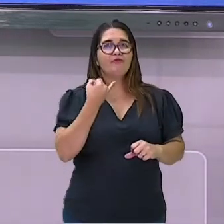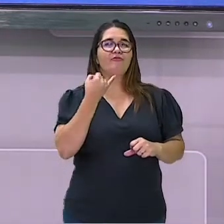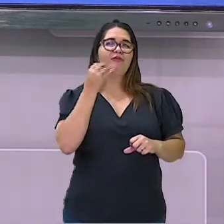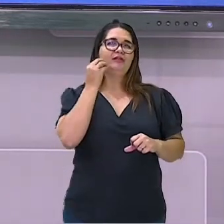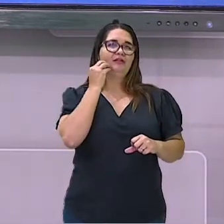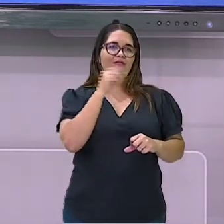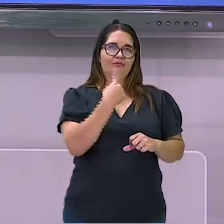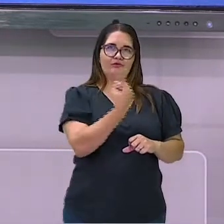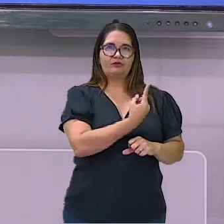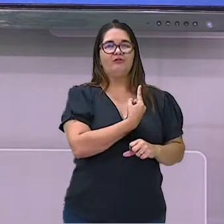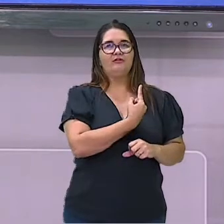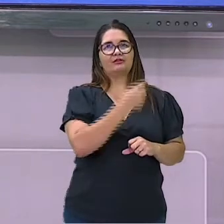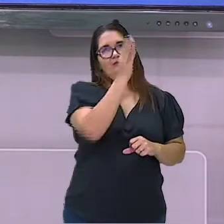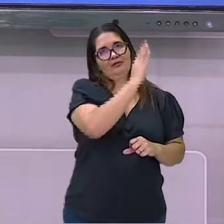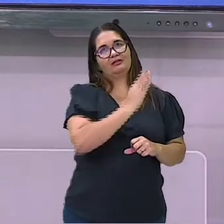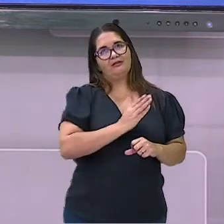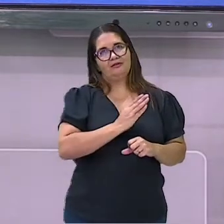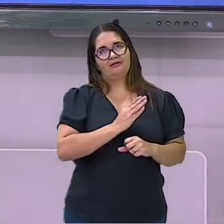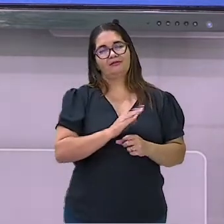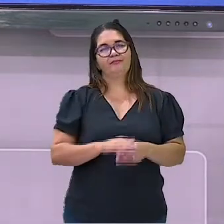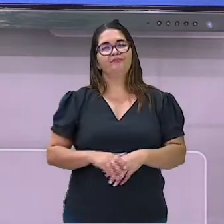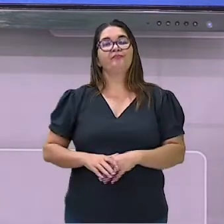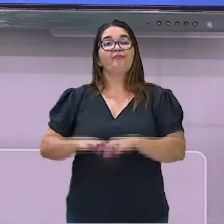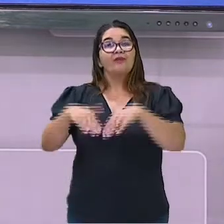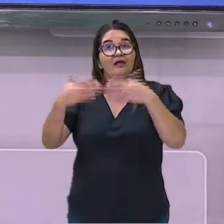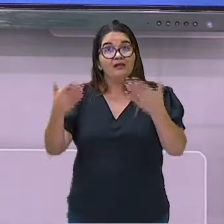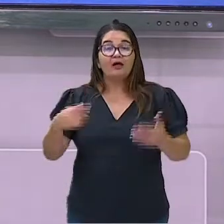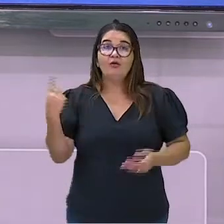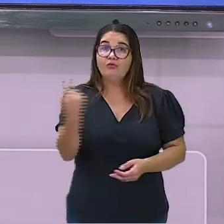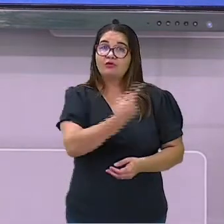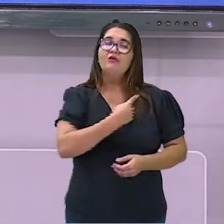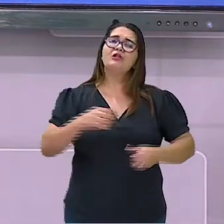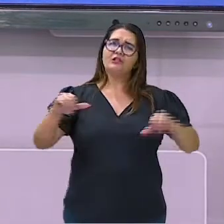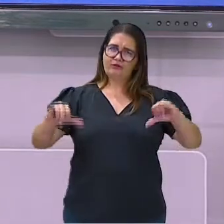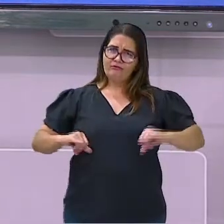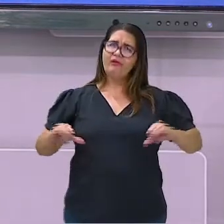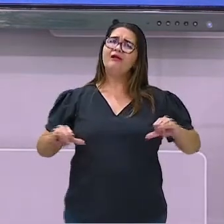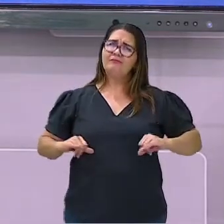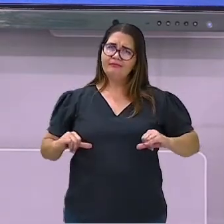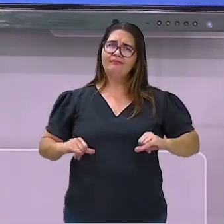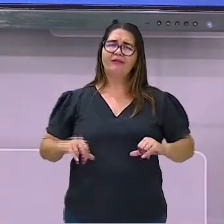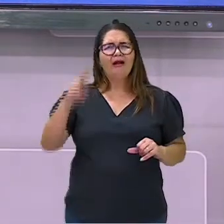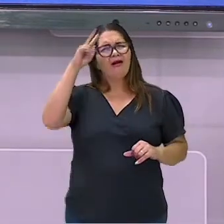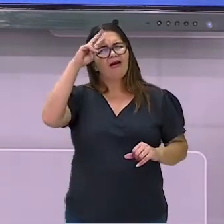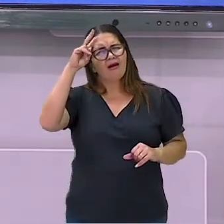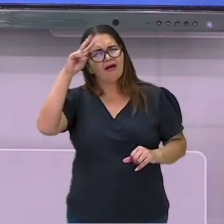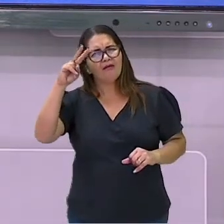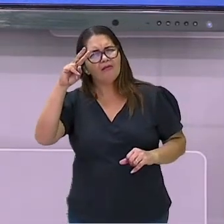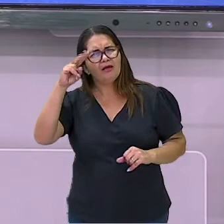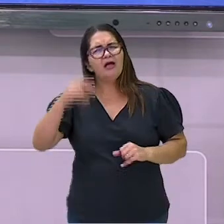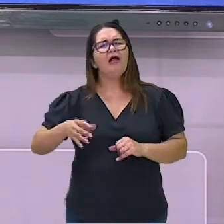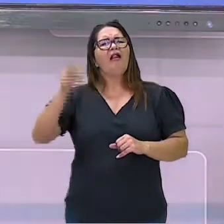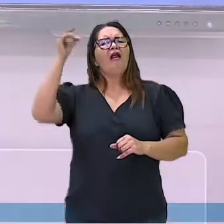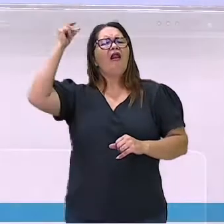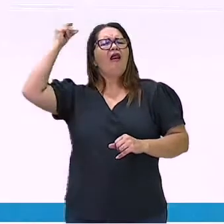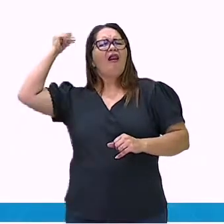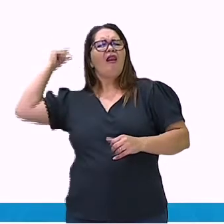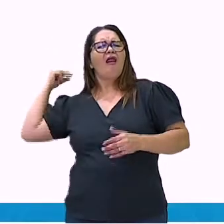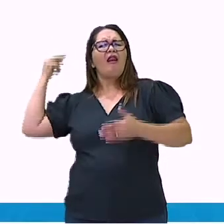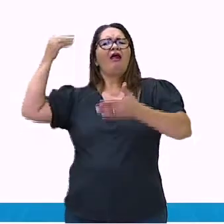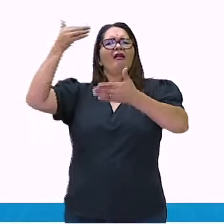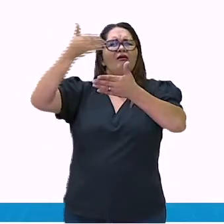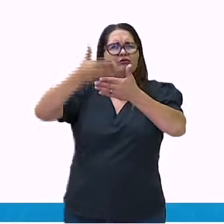essa mazela, tá? Então, a plantation era monocultor, ou seja, era